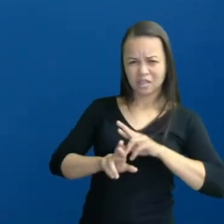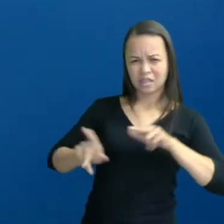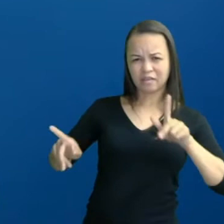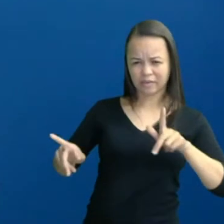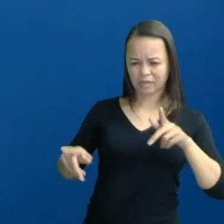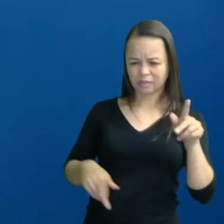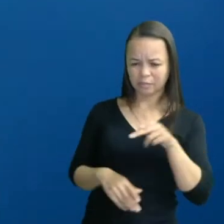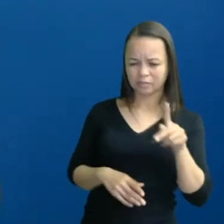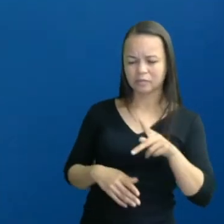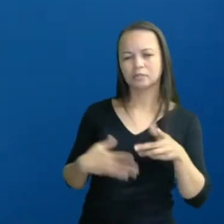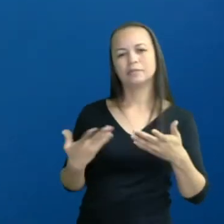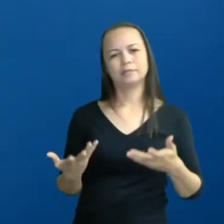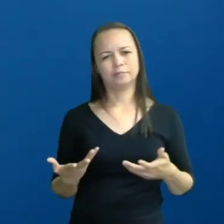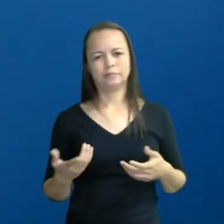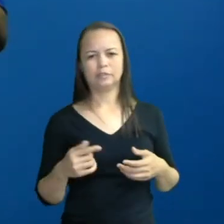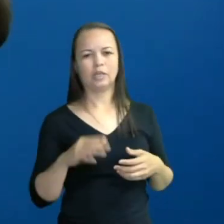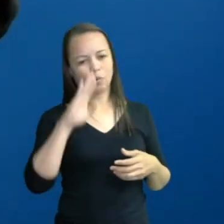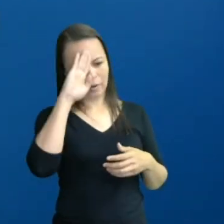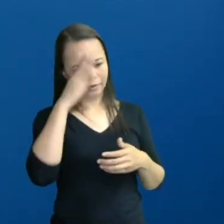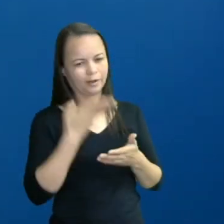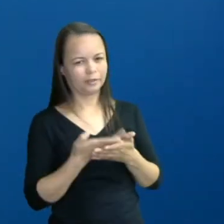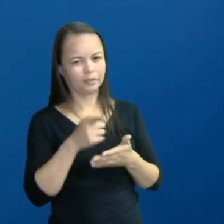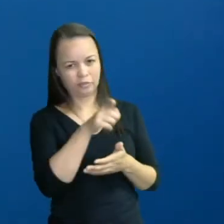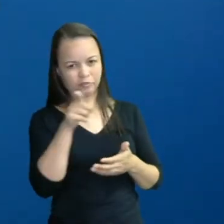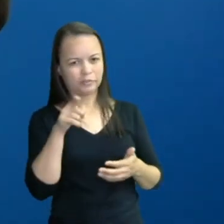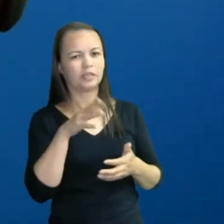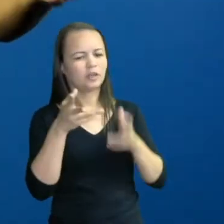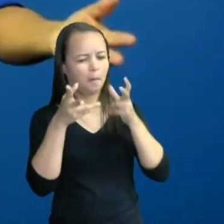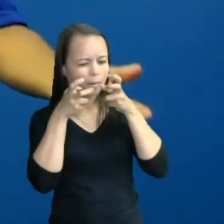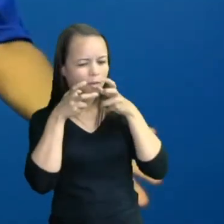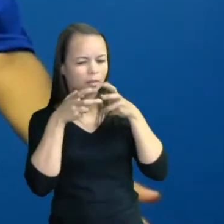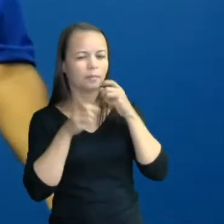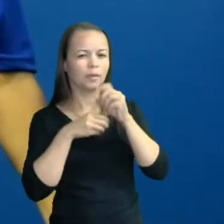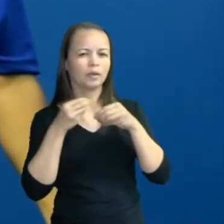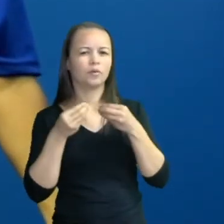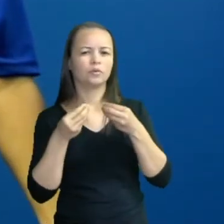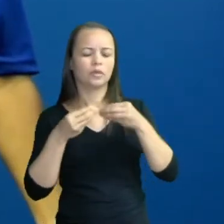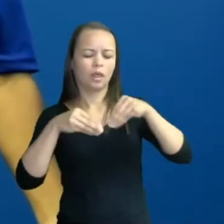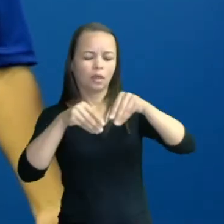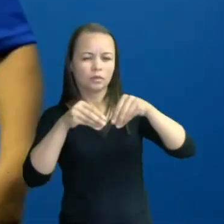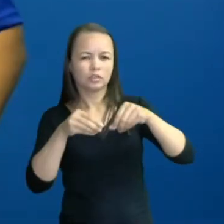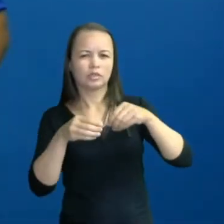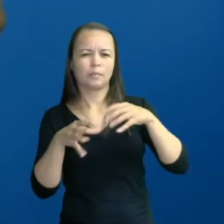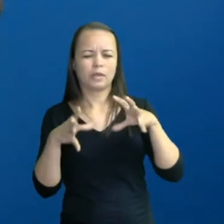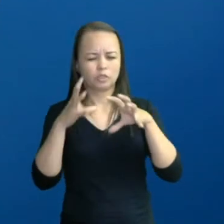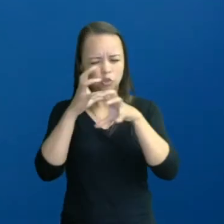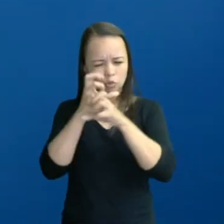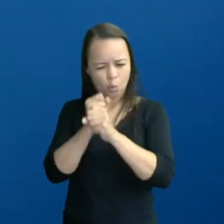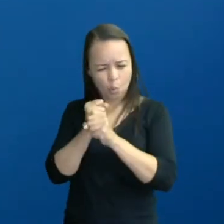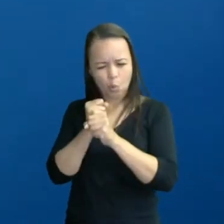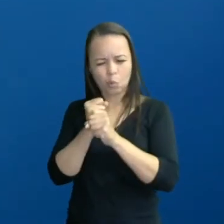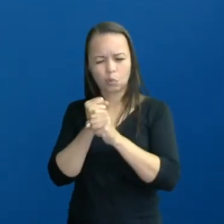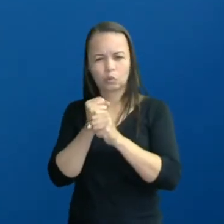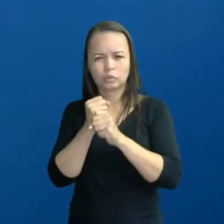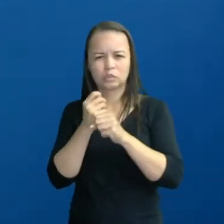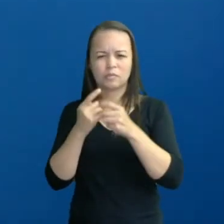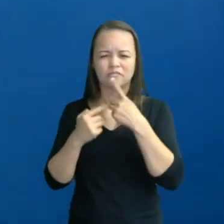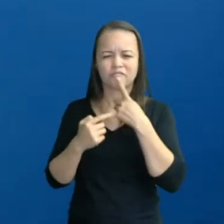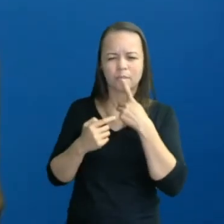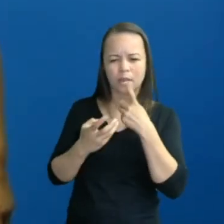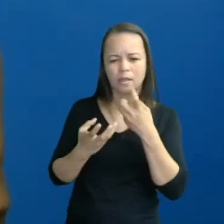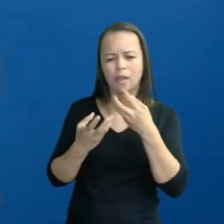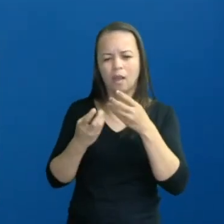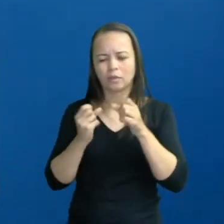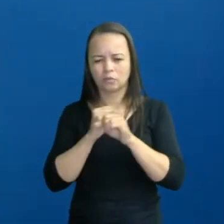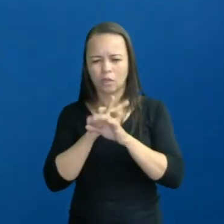Eu acredito que vocês mesmos já perceberam, onde vocês moram, que tem determinado solo que é mais escuro, tem outros que é mais avermelhado, então nós